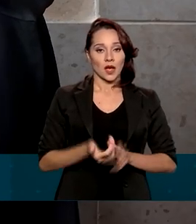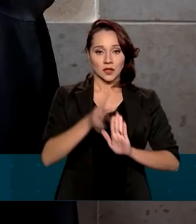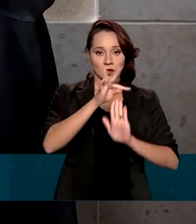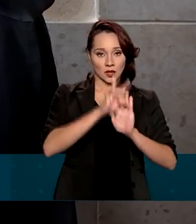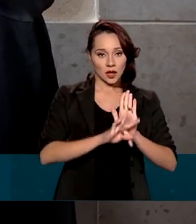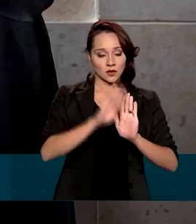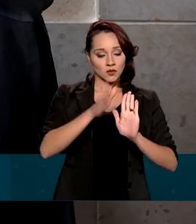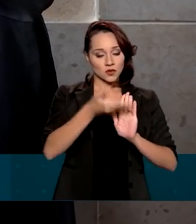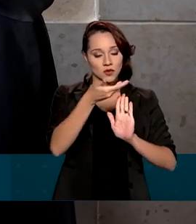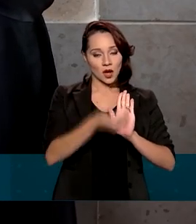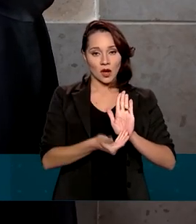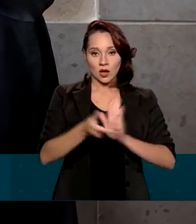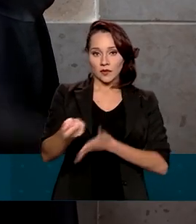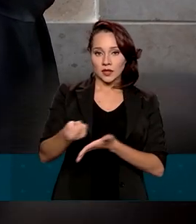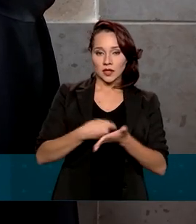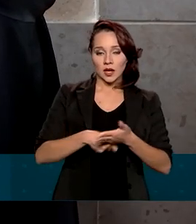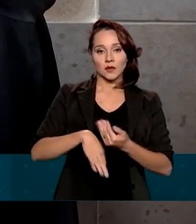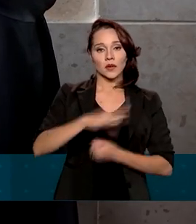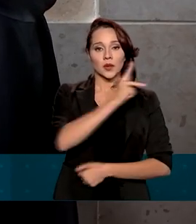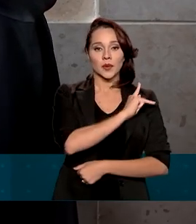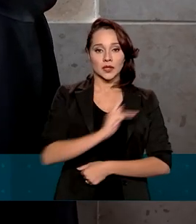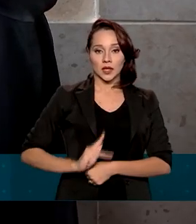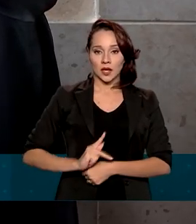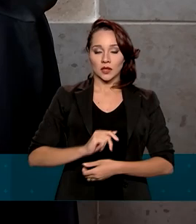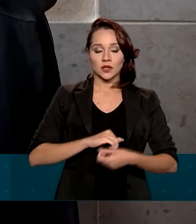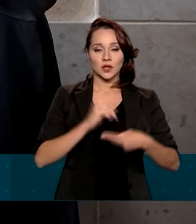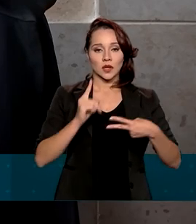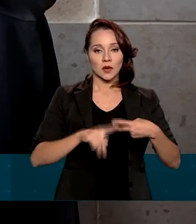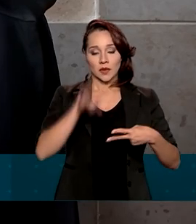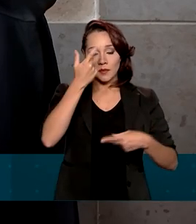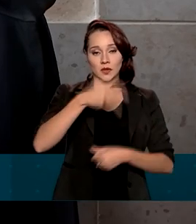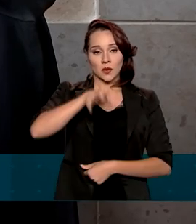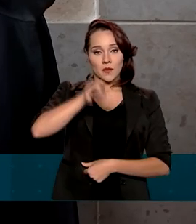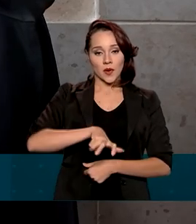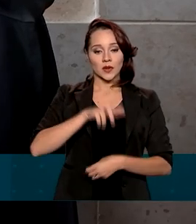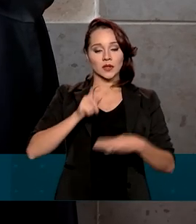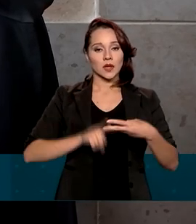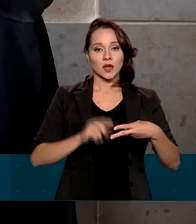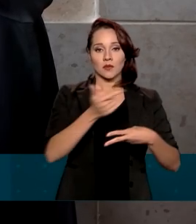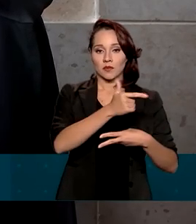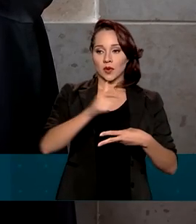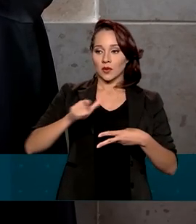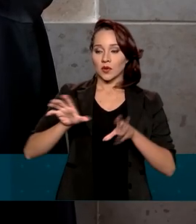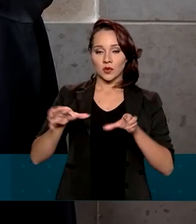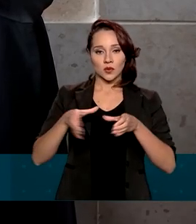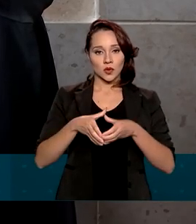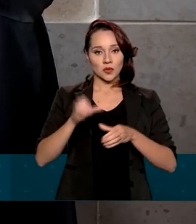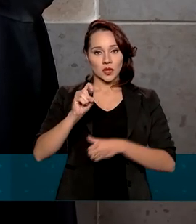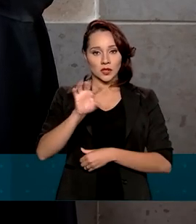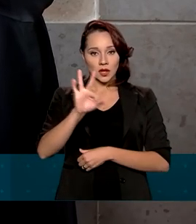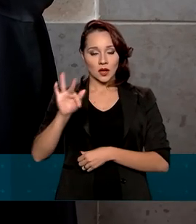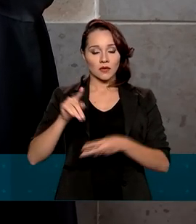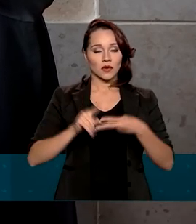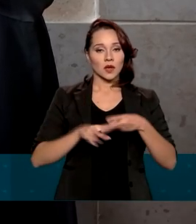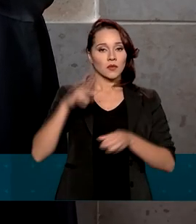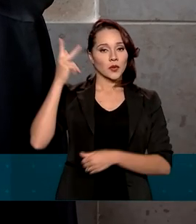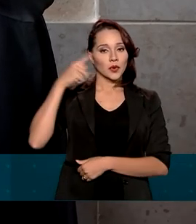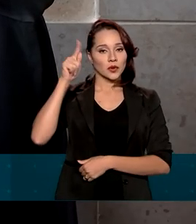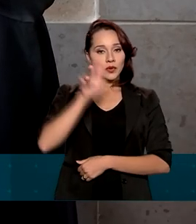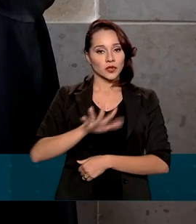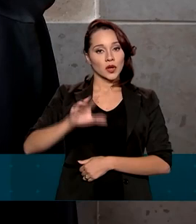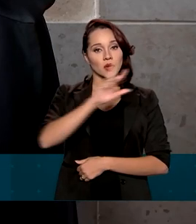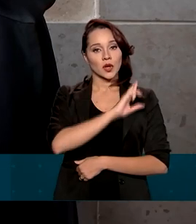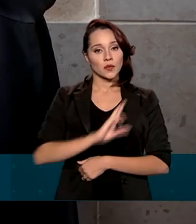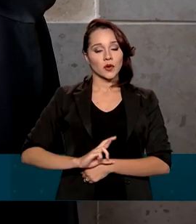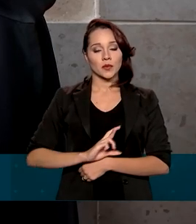termo, que vai assinado pelo senhor presidente, pelo empossado, pelos demais membros da Corte, pelo senhor Procurador-Geral da